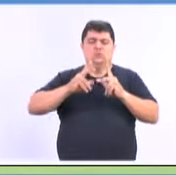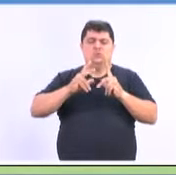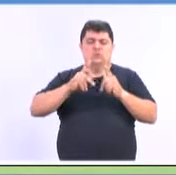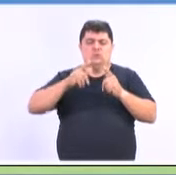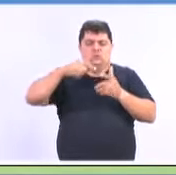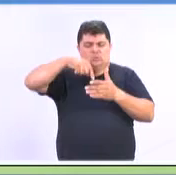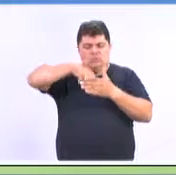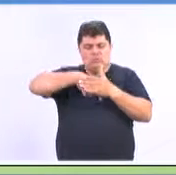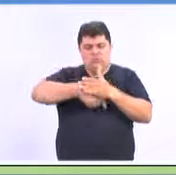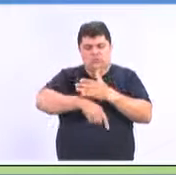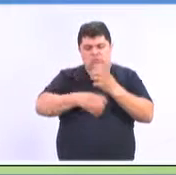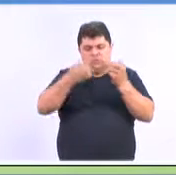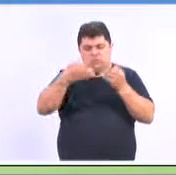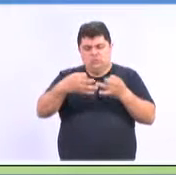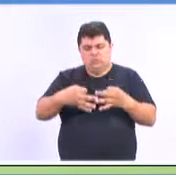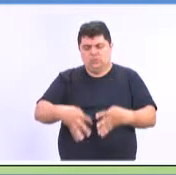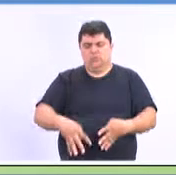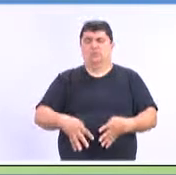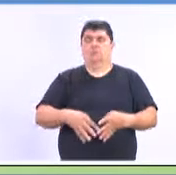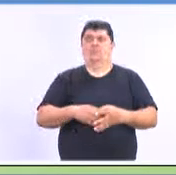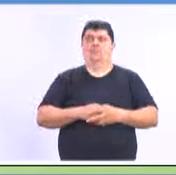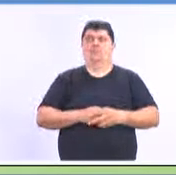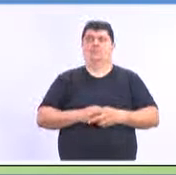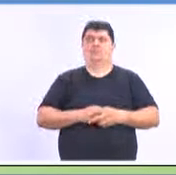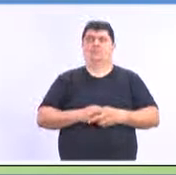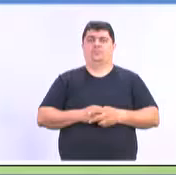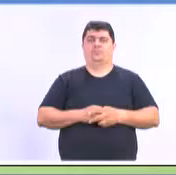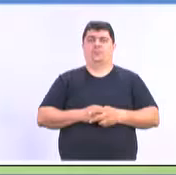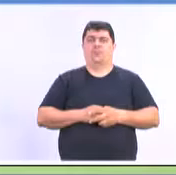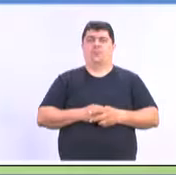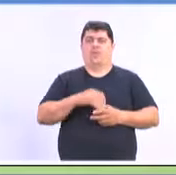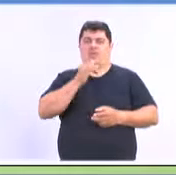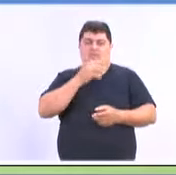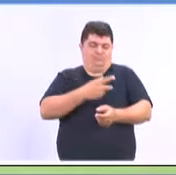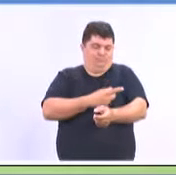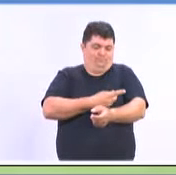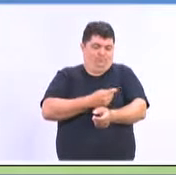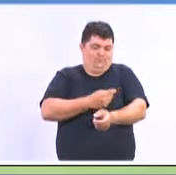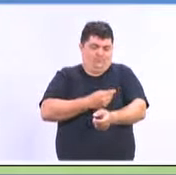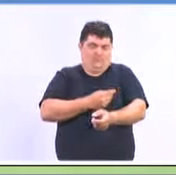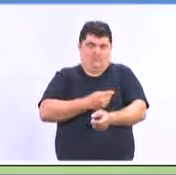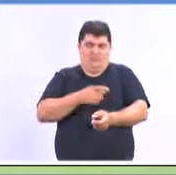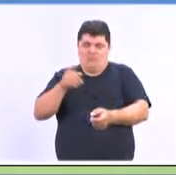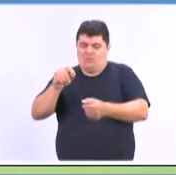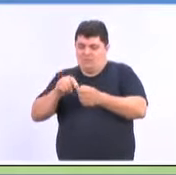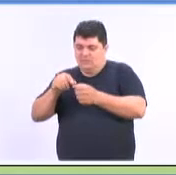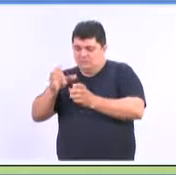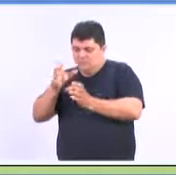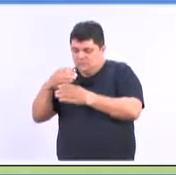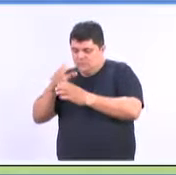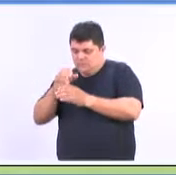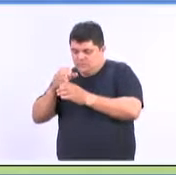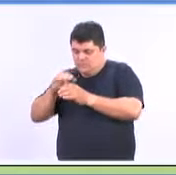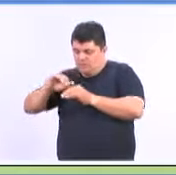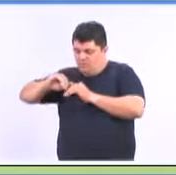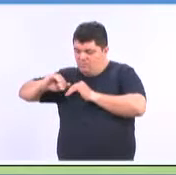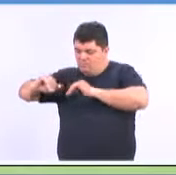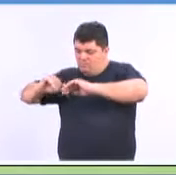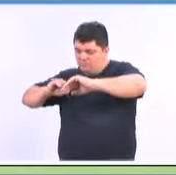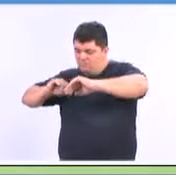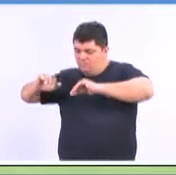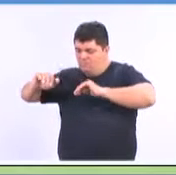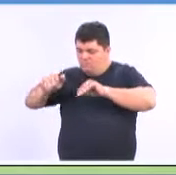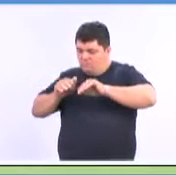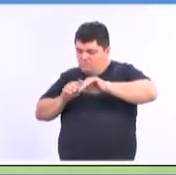sua. Arrancou o sangue, separou o sangue, leucócito, linfócito, e aí tem outros, né? Se você